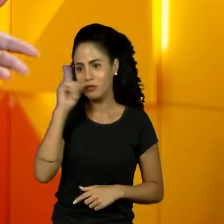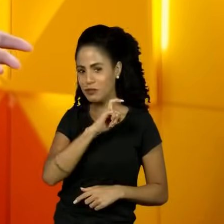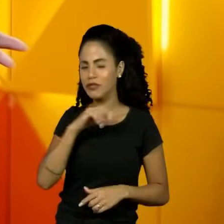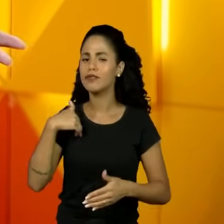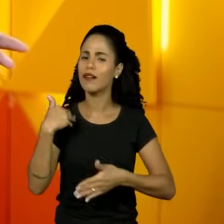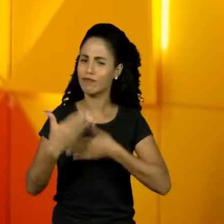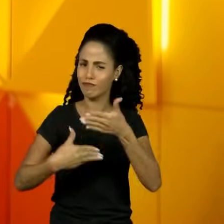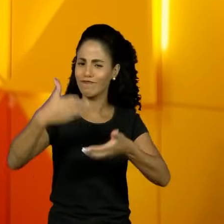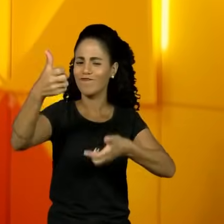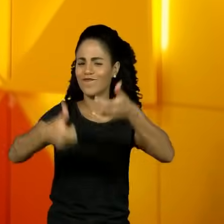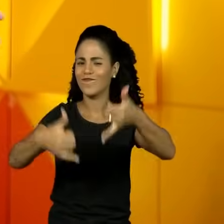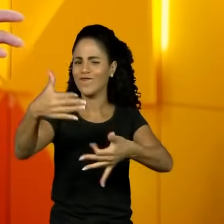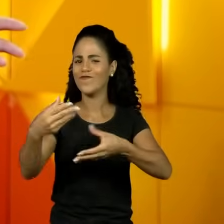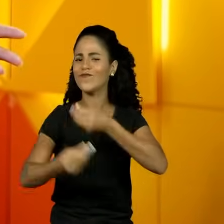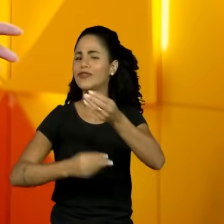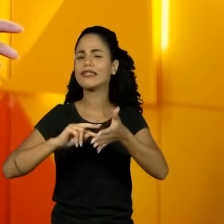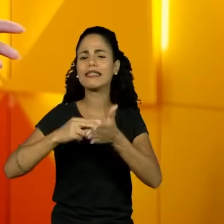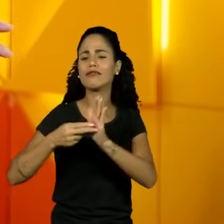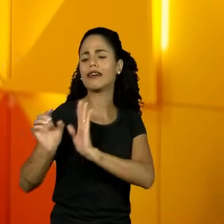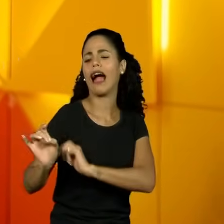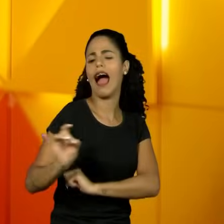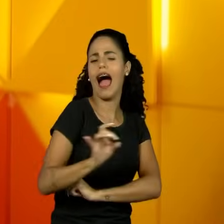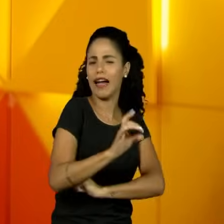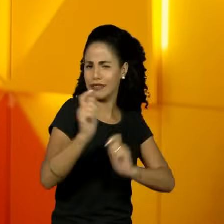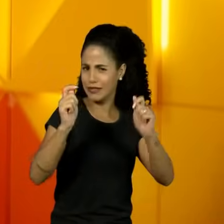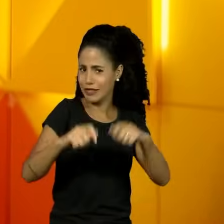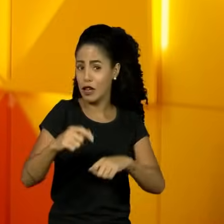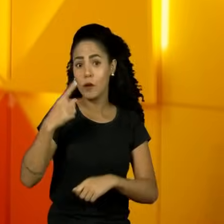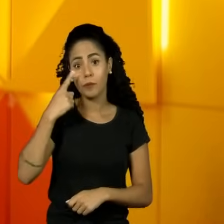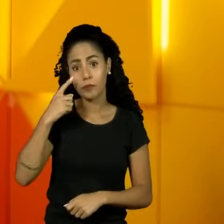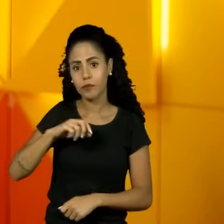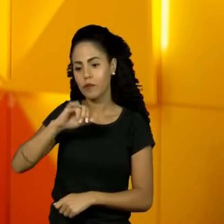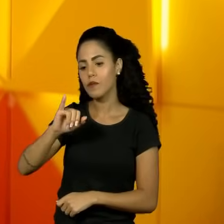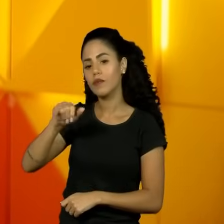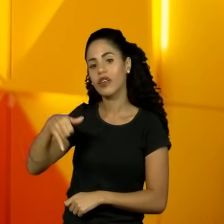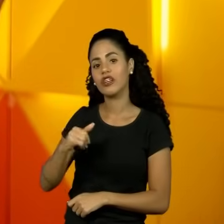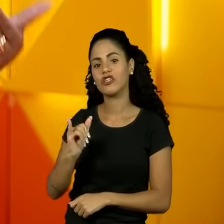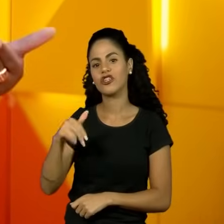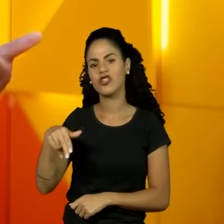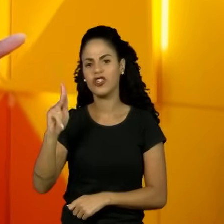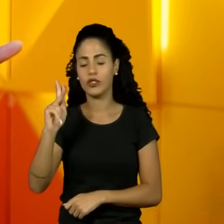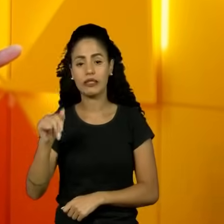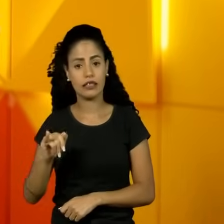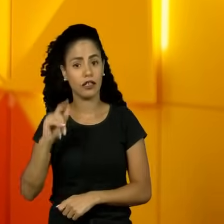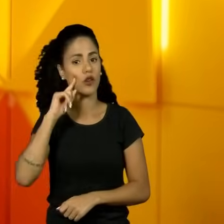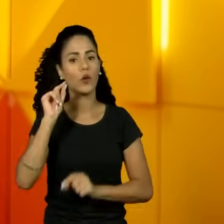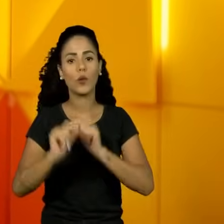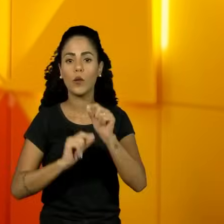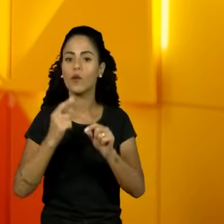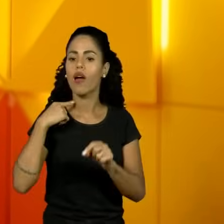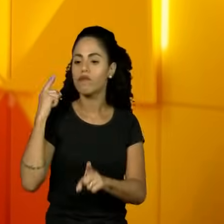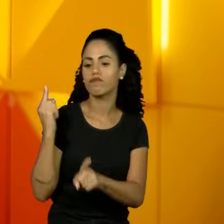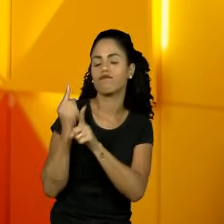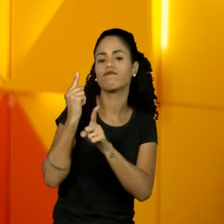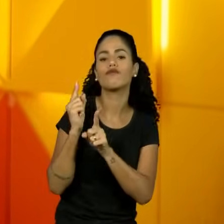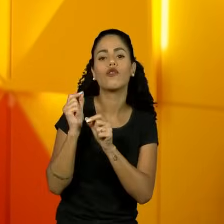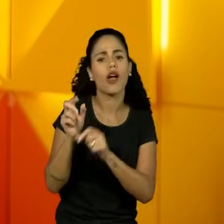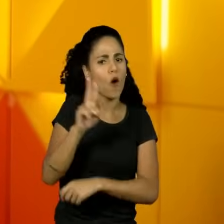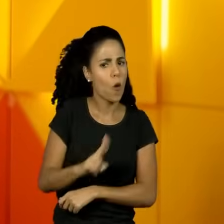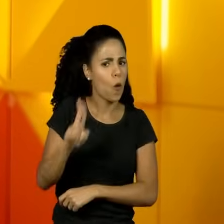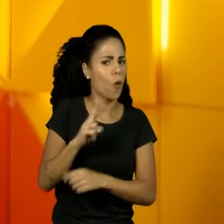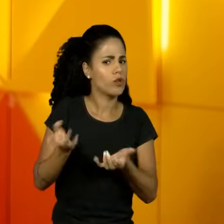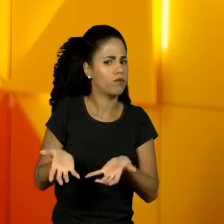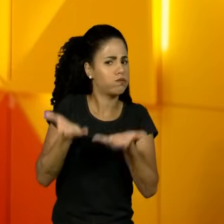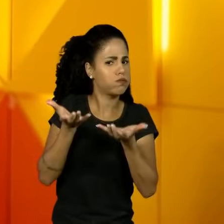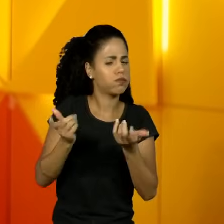ao longo do programa a gente vai te explicando tudo isso. Jinky Wiki é uma descobridora dessa ferramenta que é muito